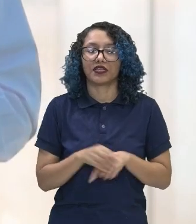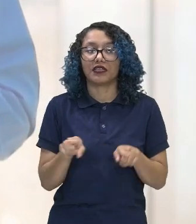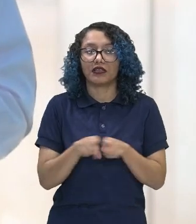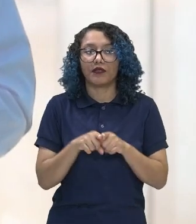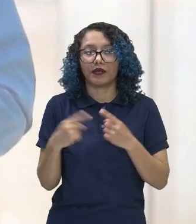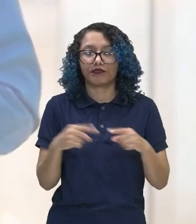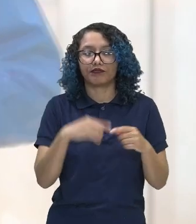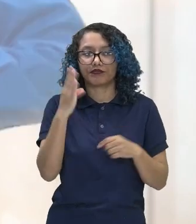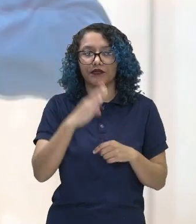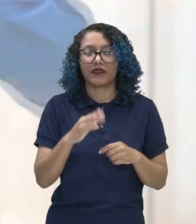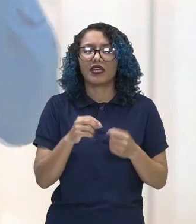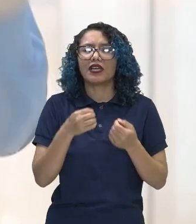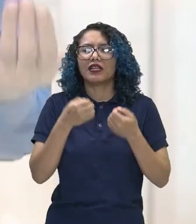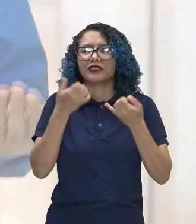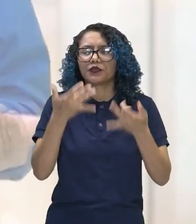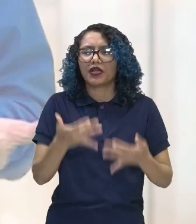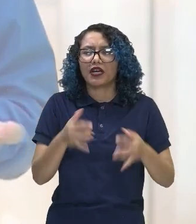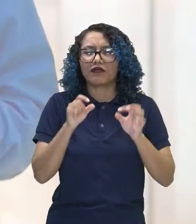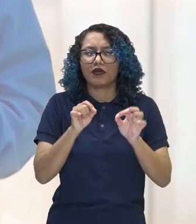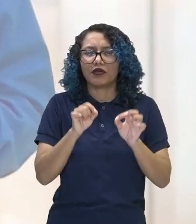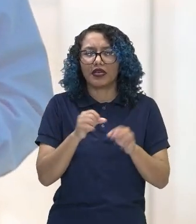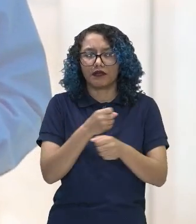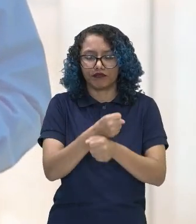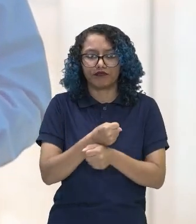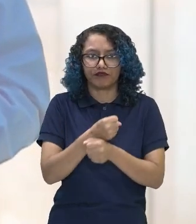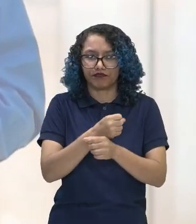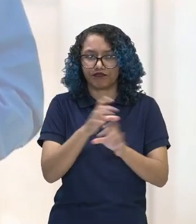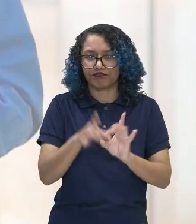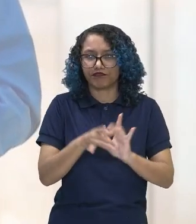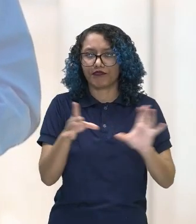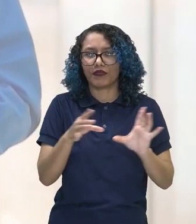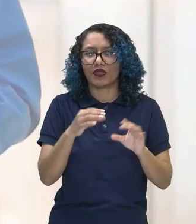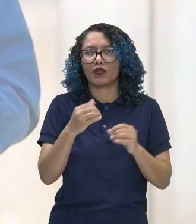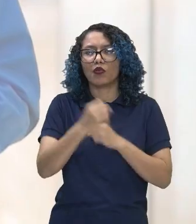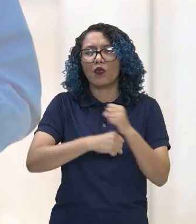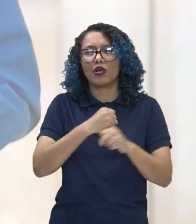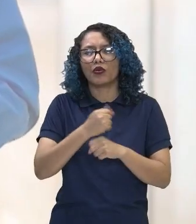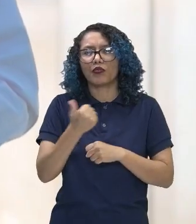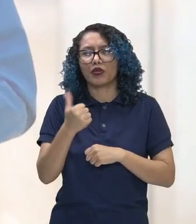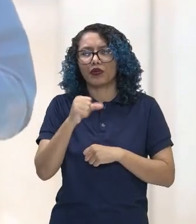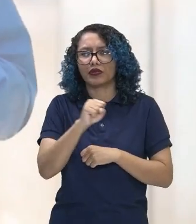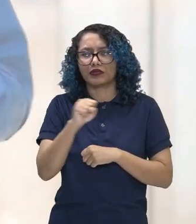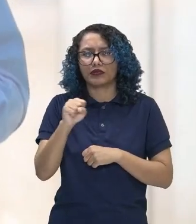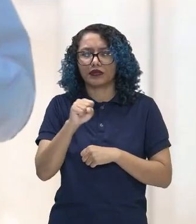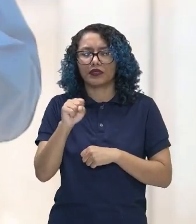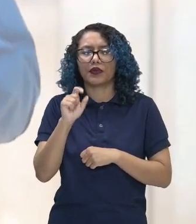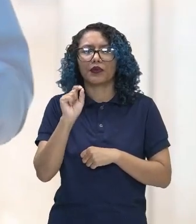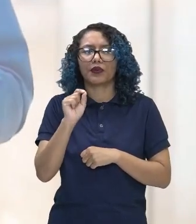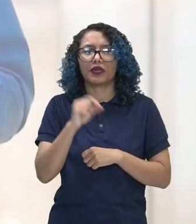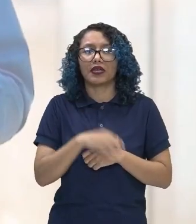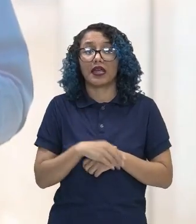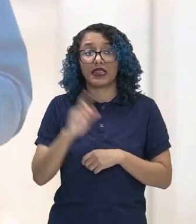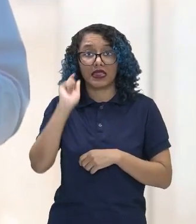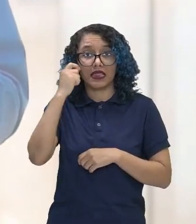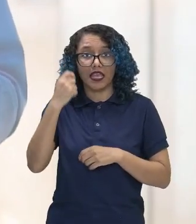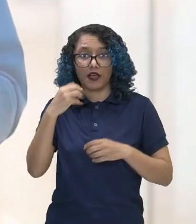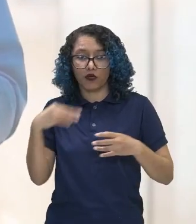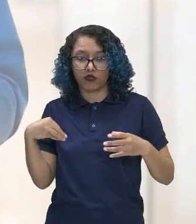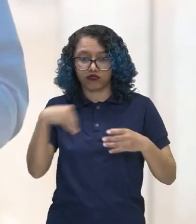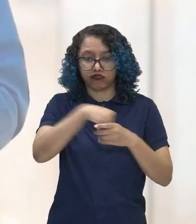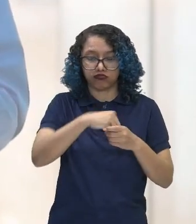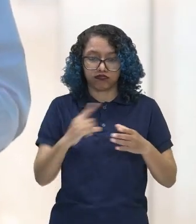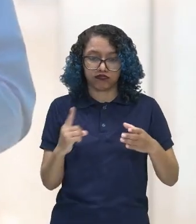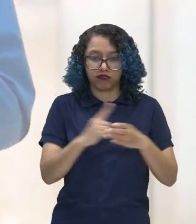da escravidão, que se deu em 1888, não significou a integração dos negros na sociedade